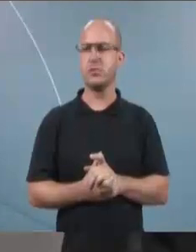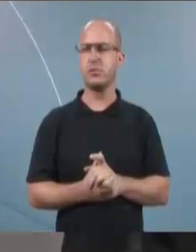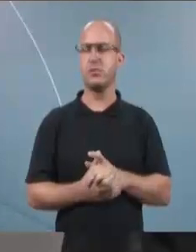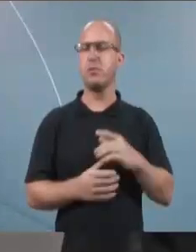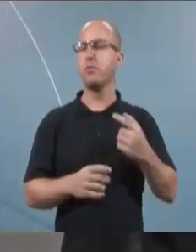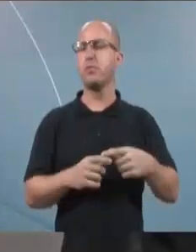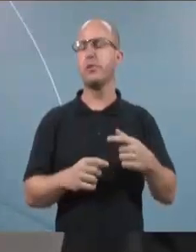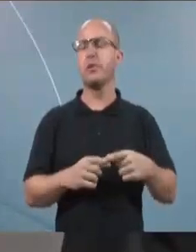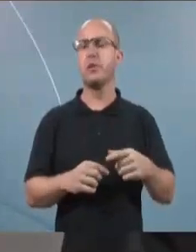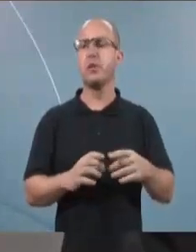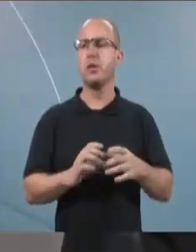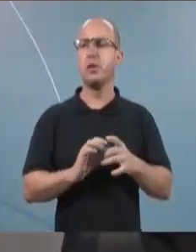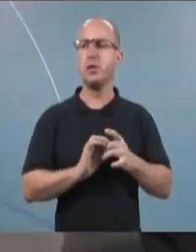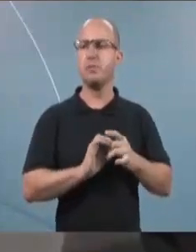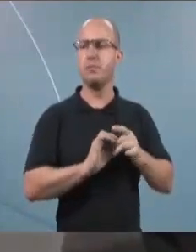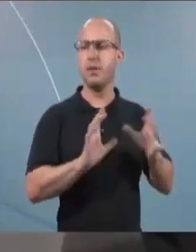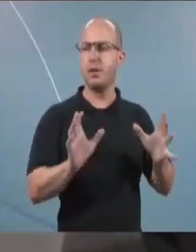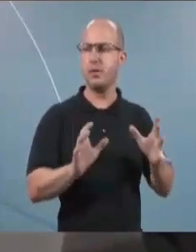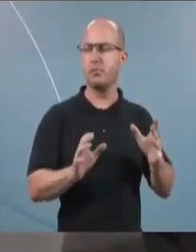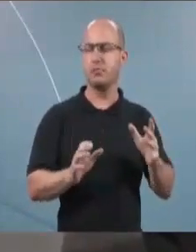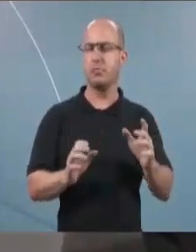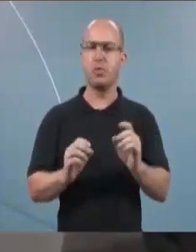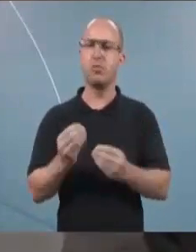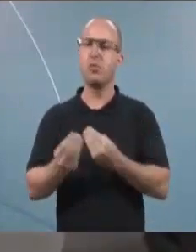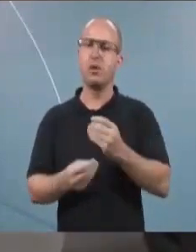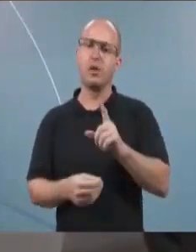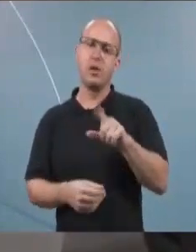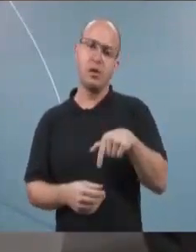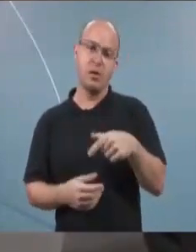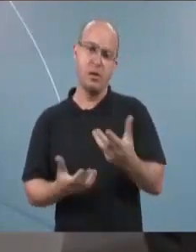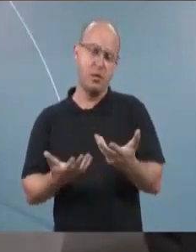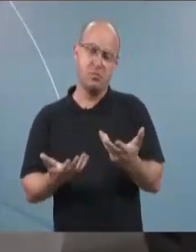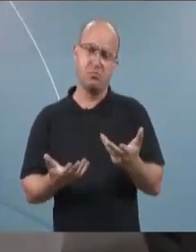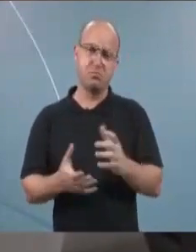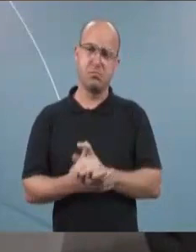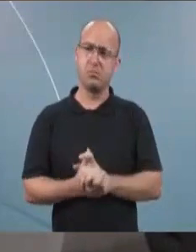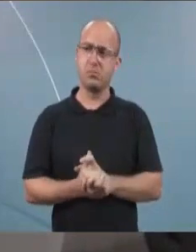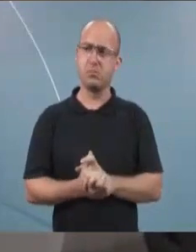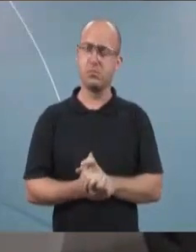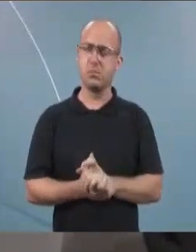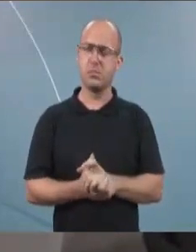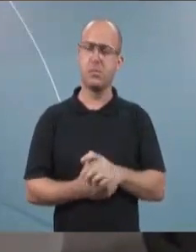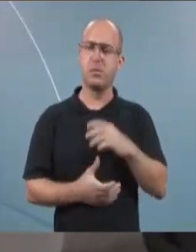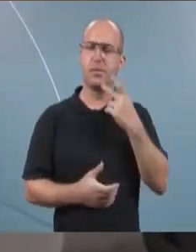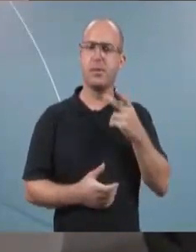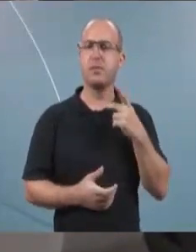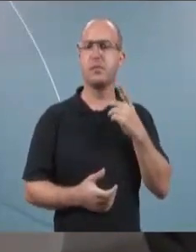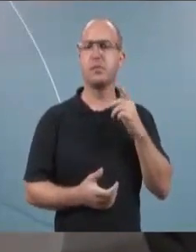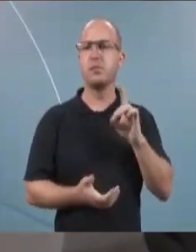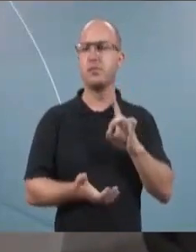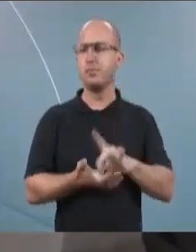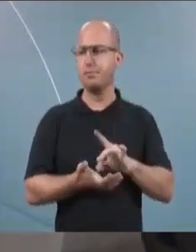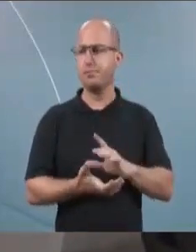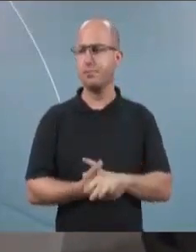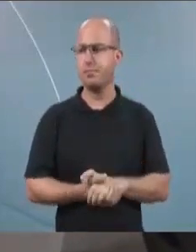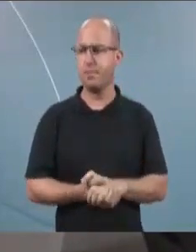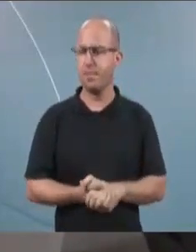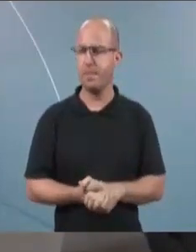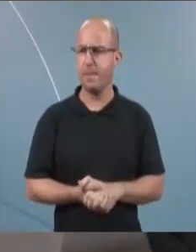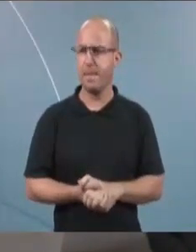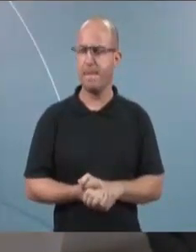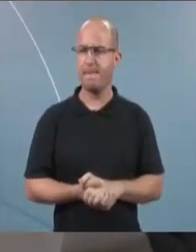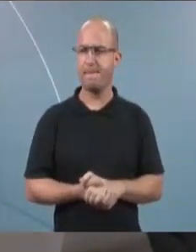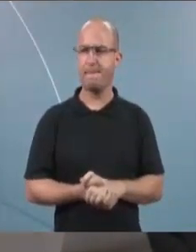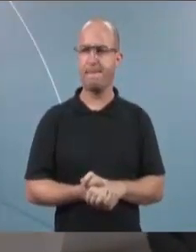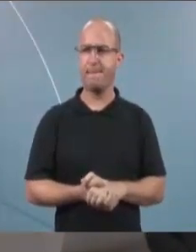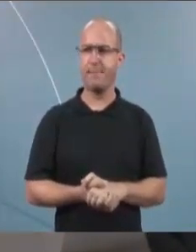arbitro faz como quer então o que é que poderia ser feito para que isso fosse verdade eh